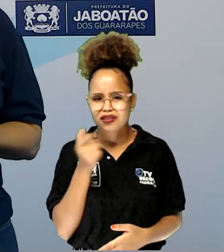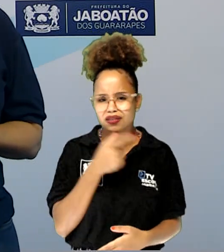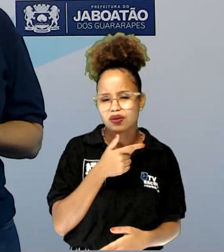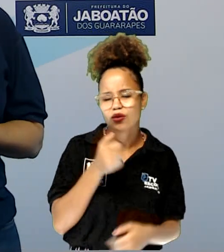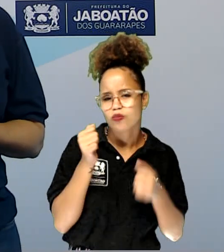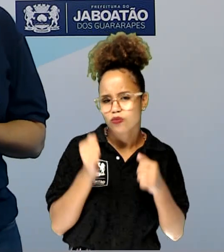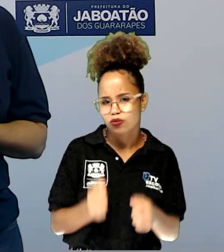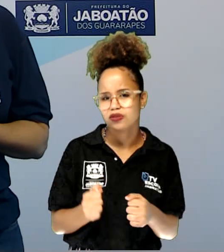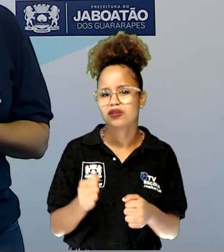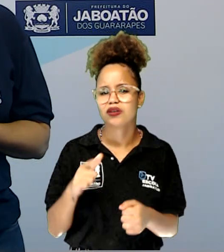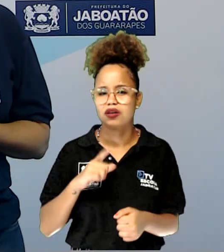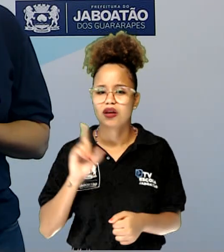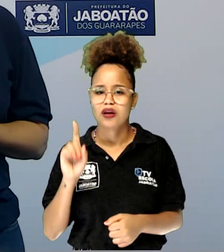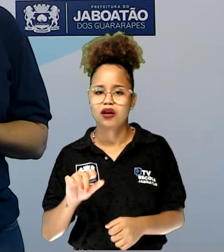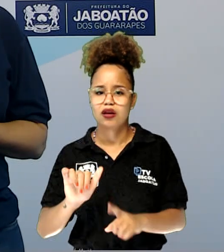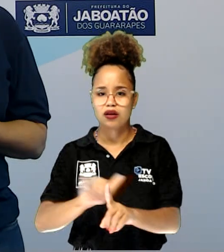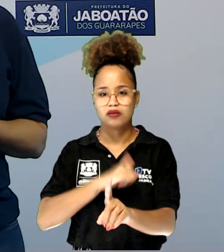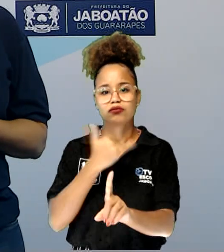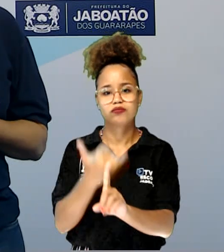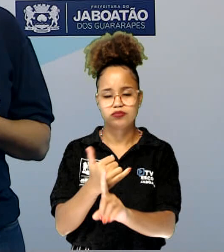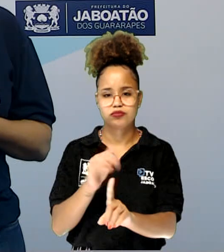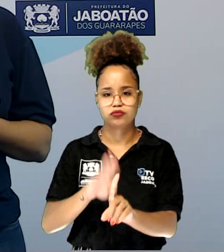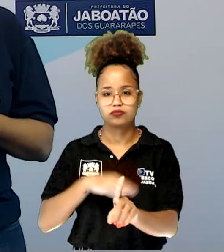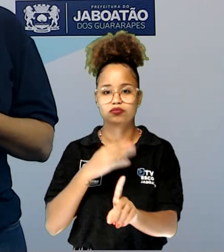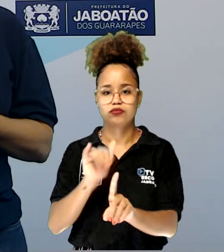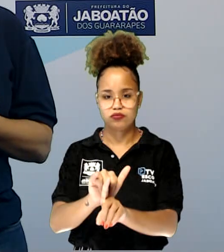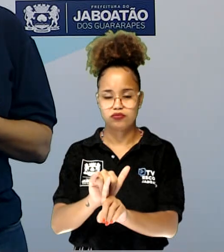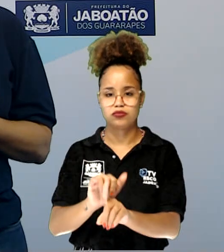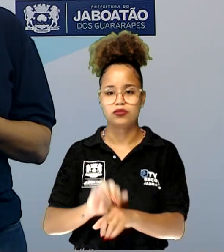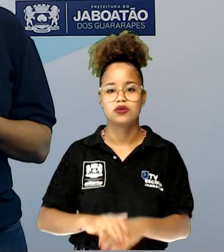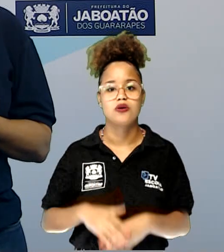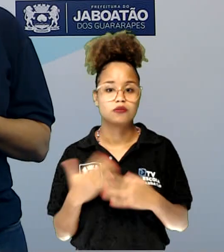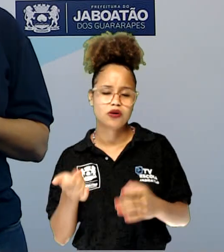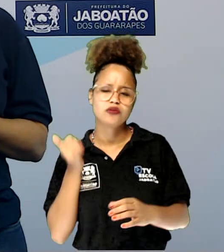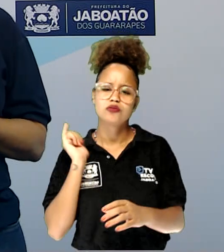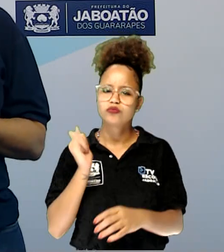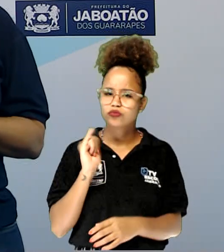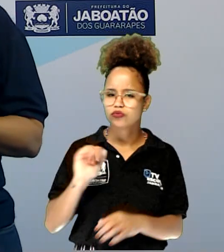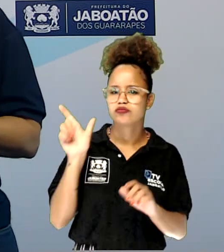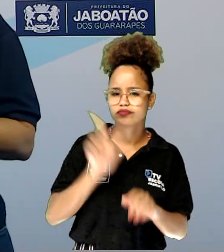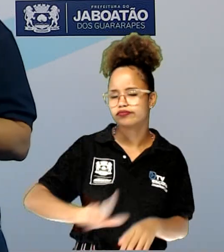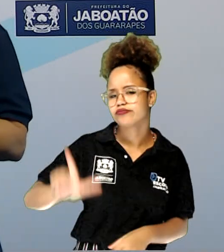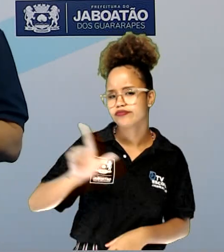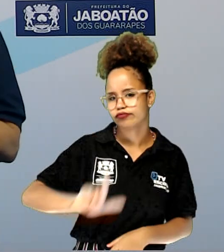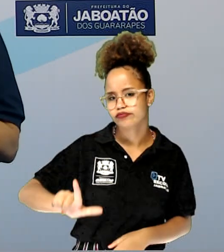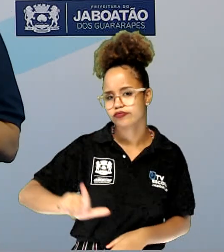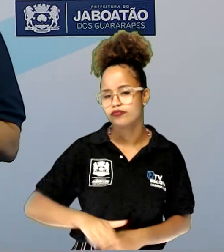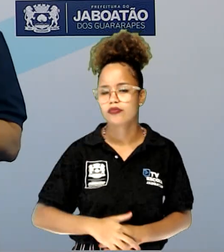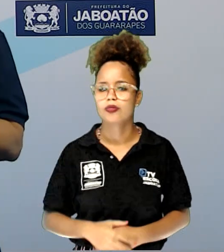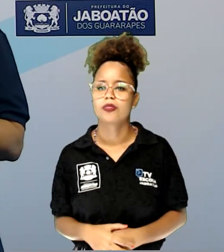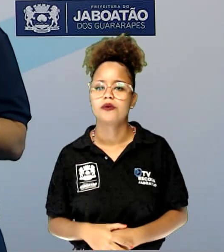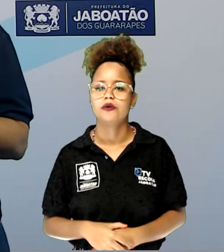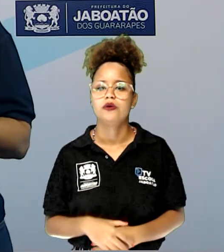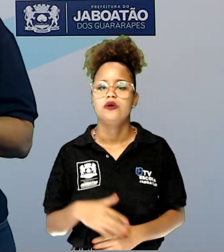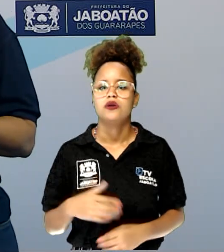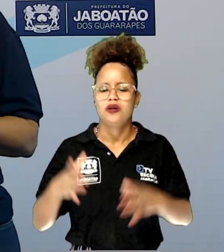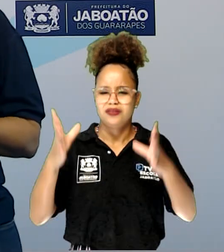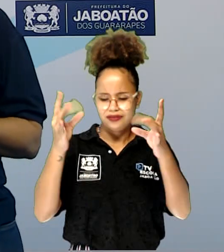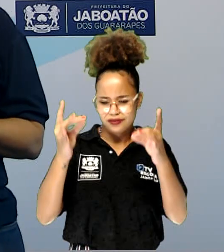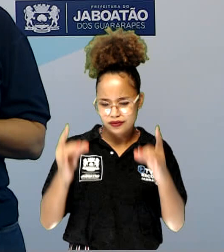ser considerado bullying para algumas situações. Porém, no texto do conto, é um texto literário, as adjetivações,